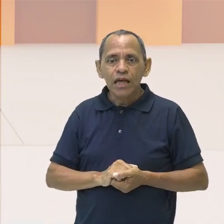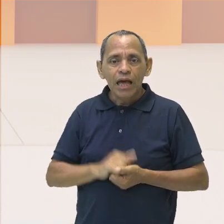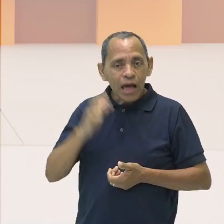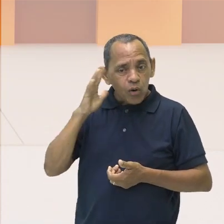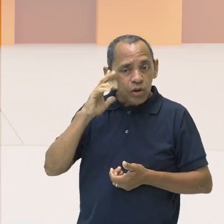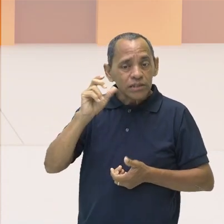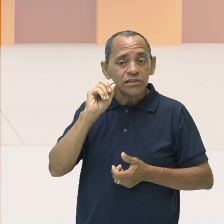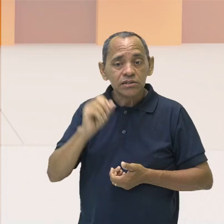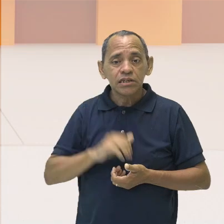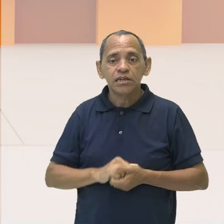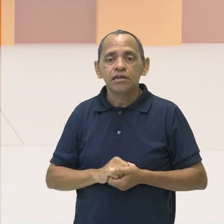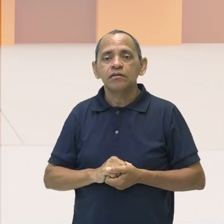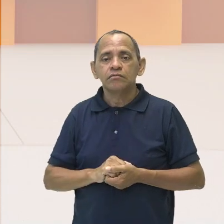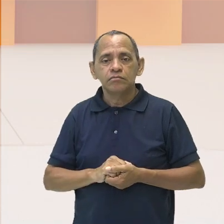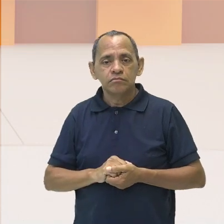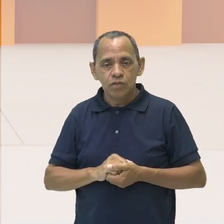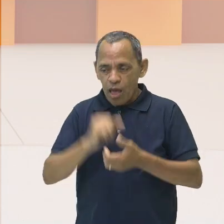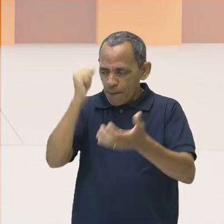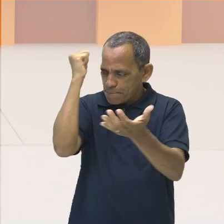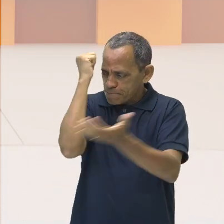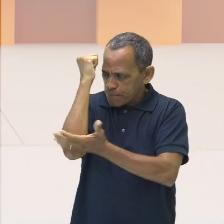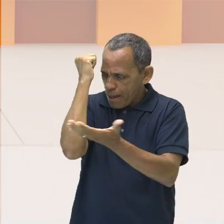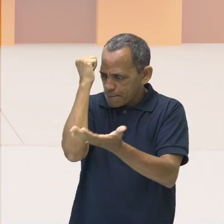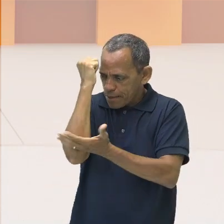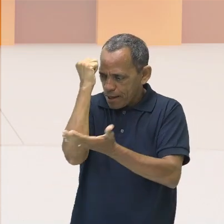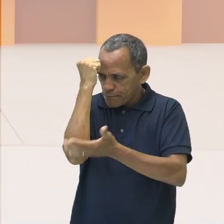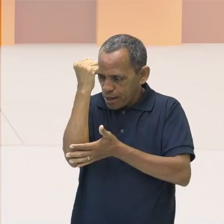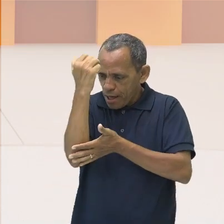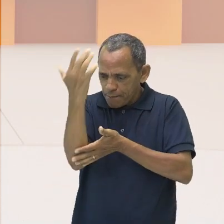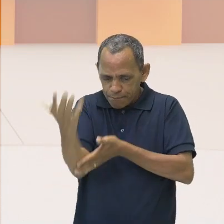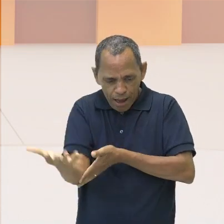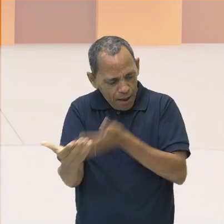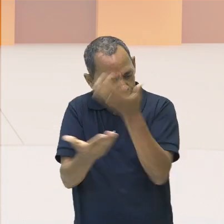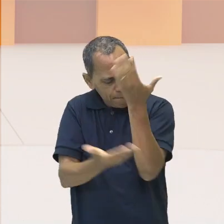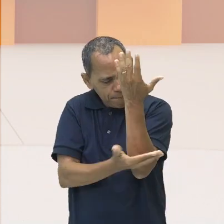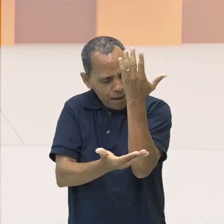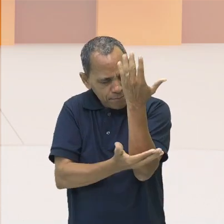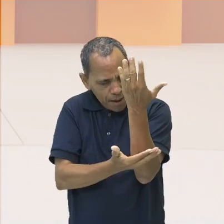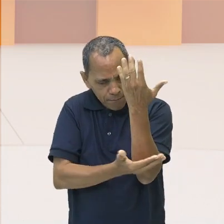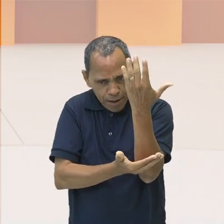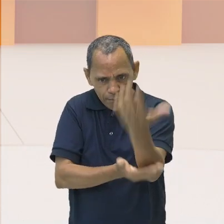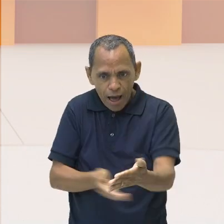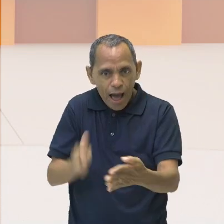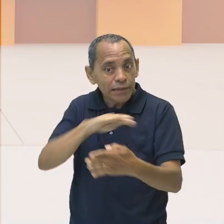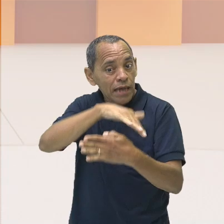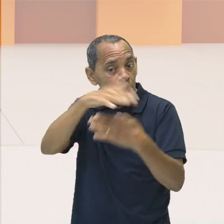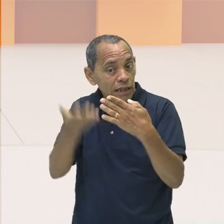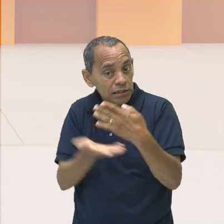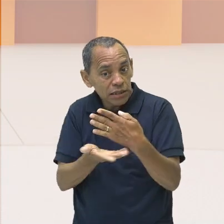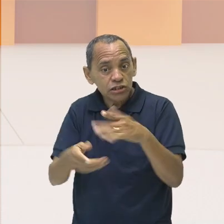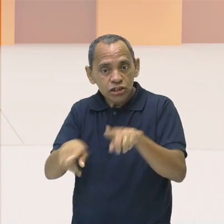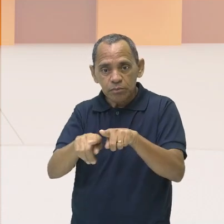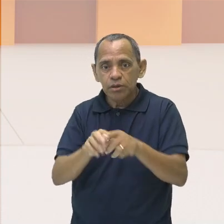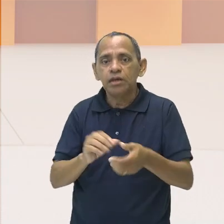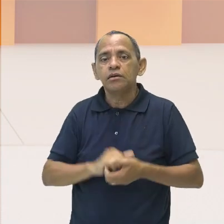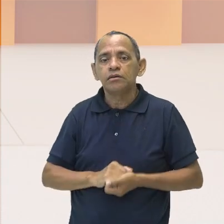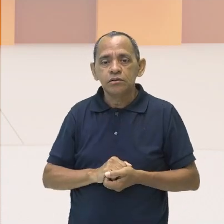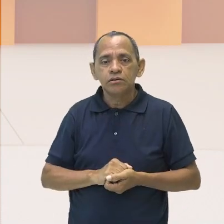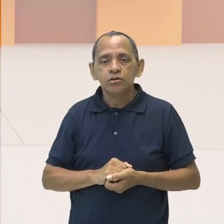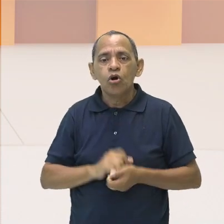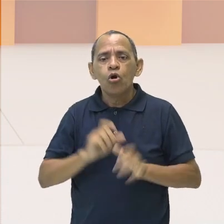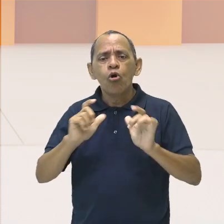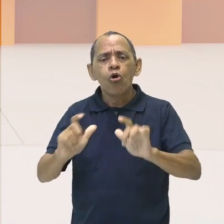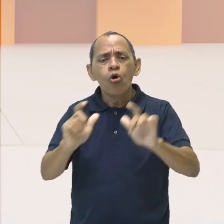o desmatamento de vastas áreas da Mata Atlântica, que era justamente o local onde se